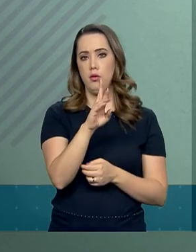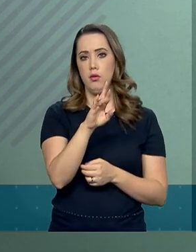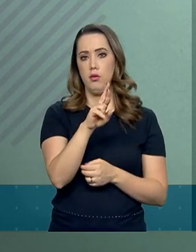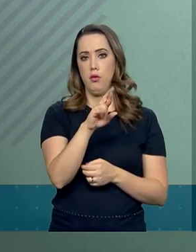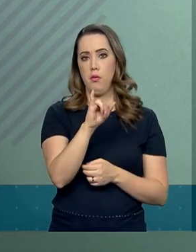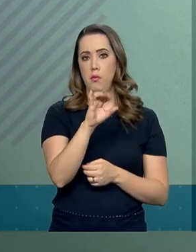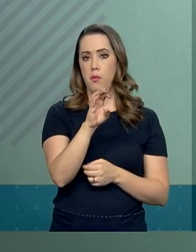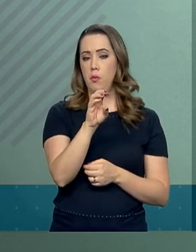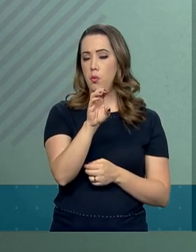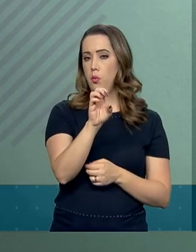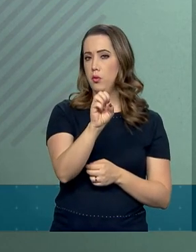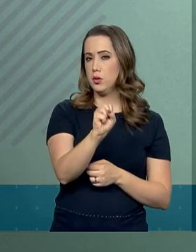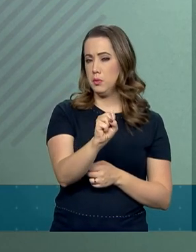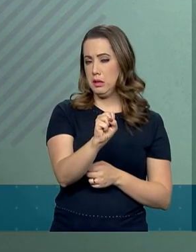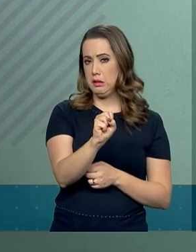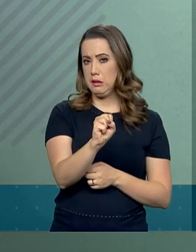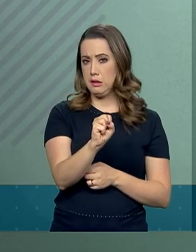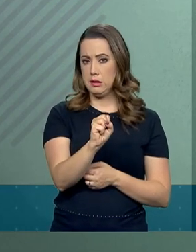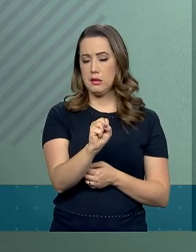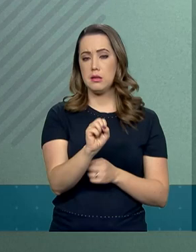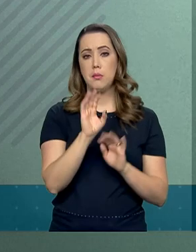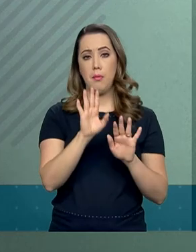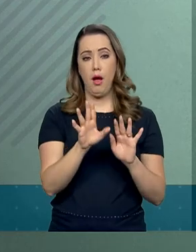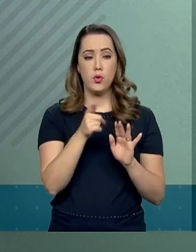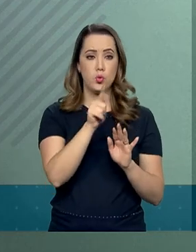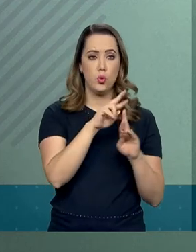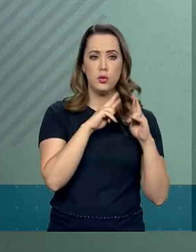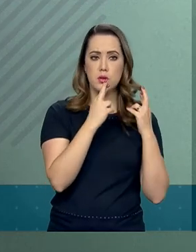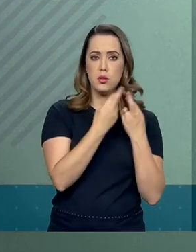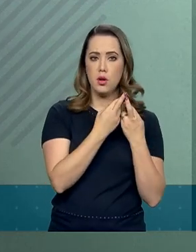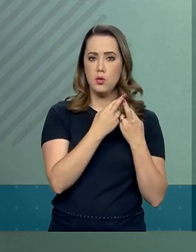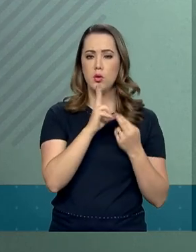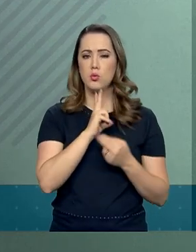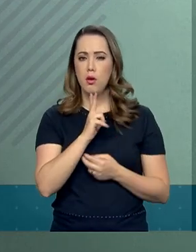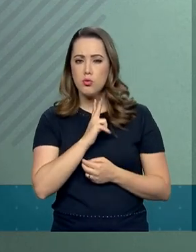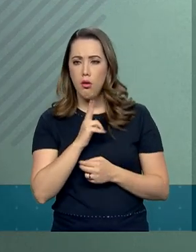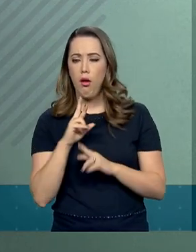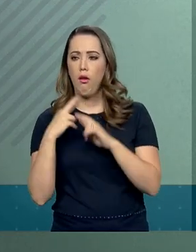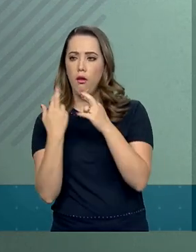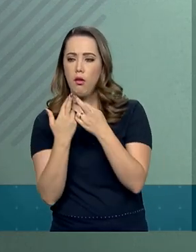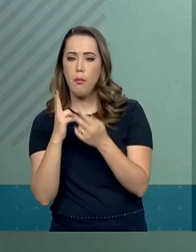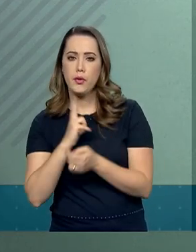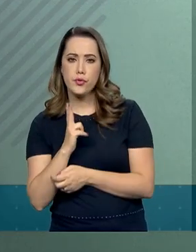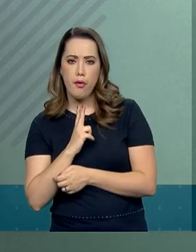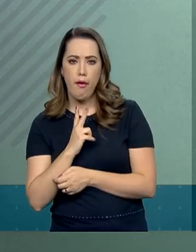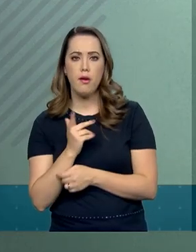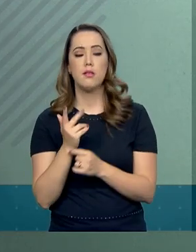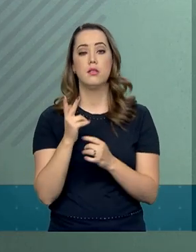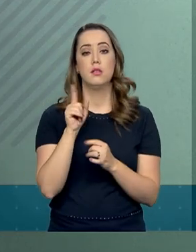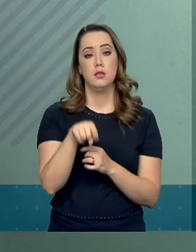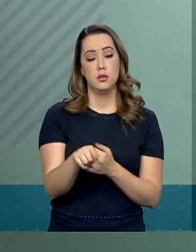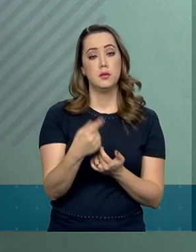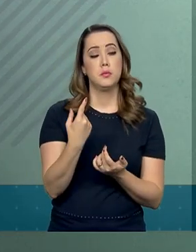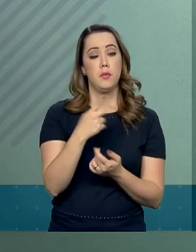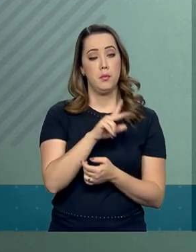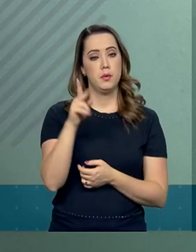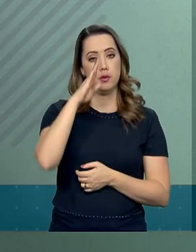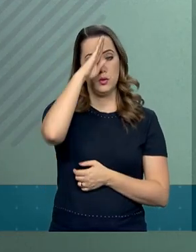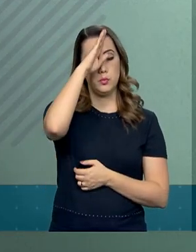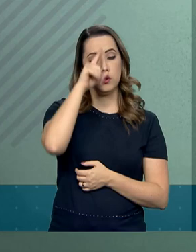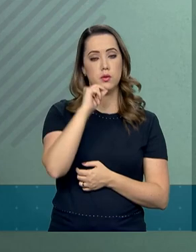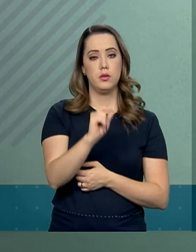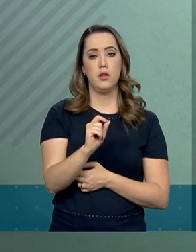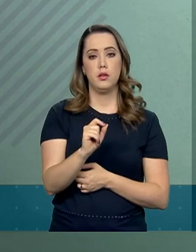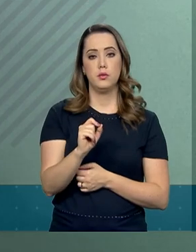vários contatos bilaterais formais ou não formais foram realizados pelo senhor presidente da